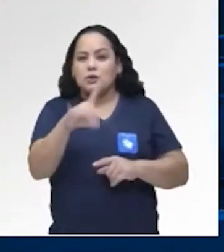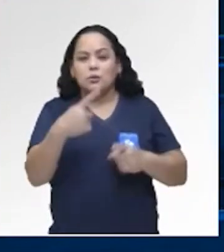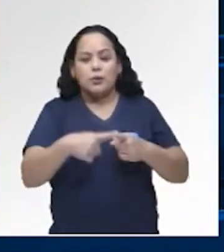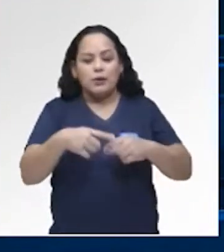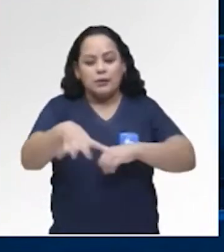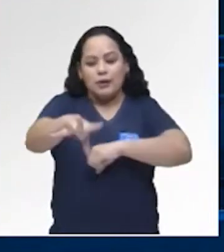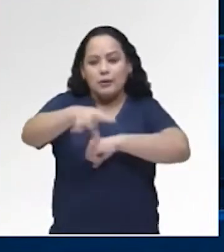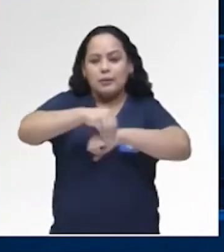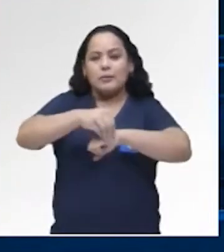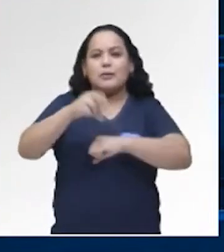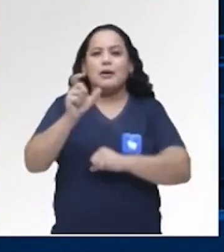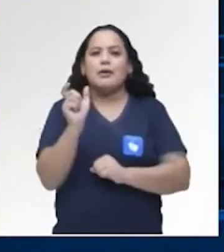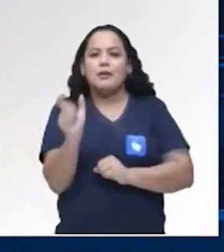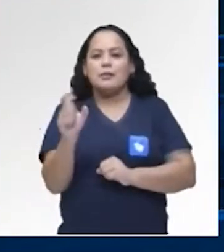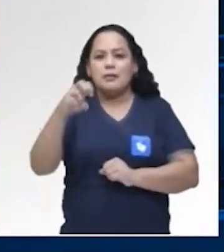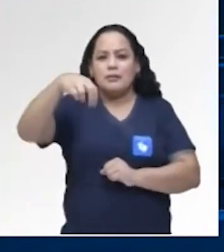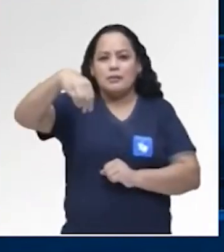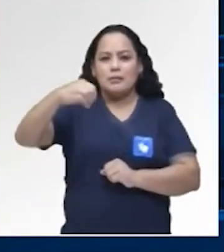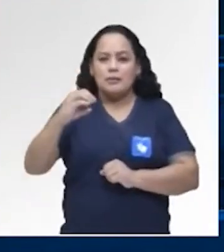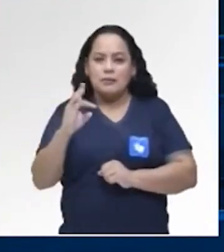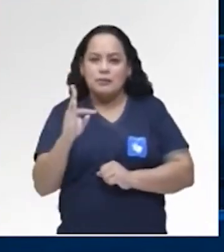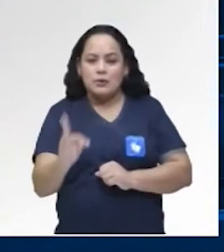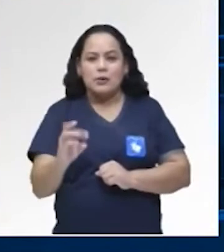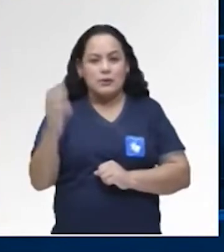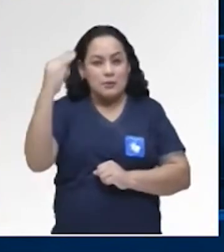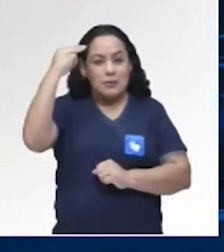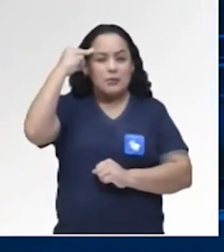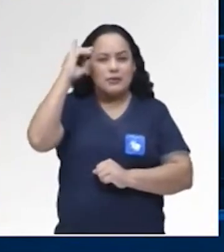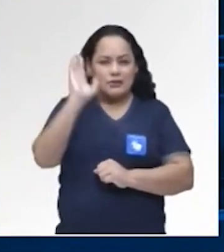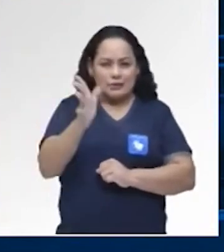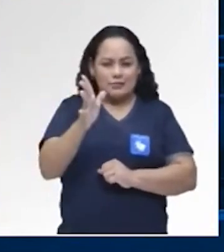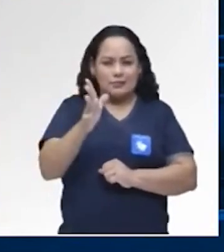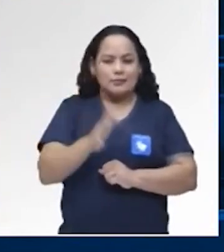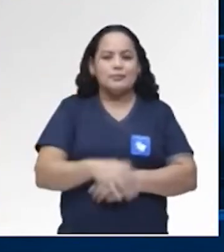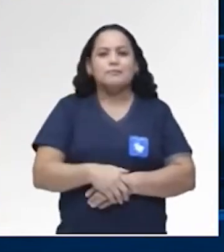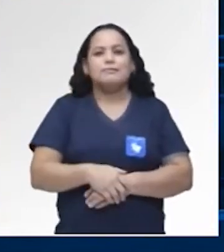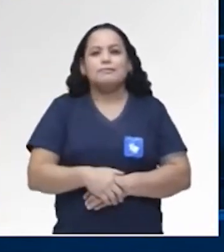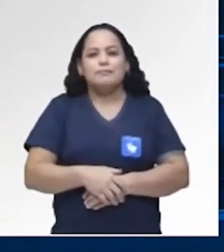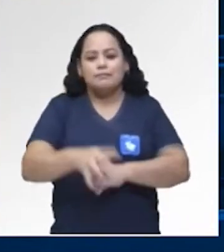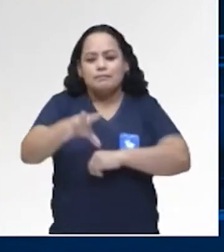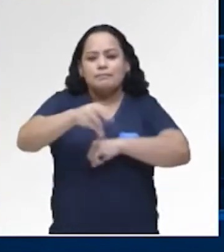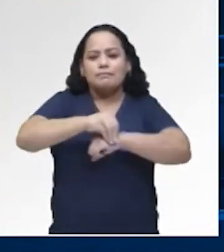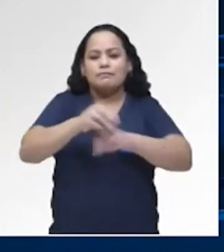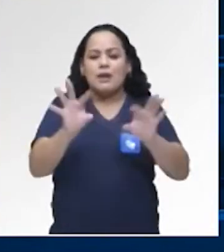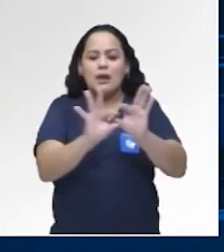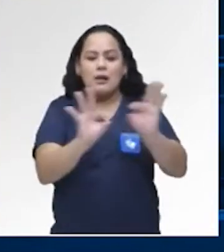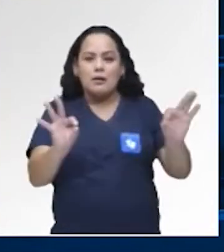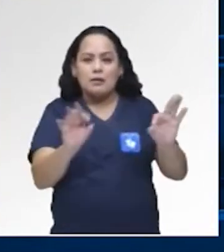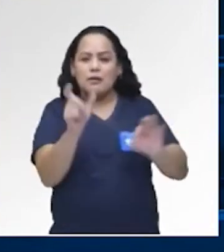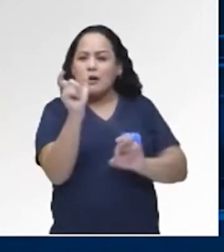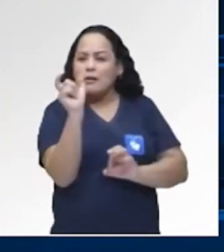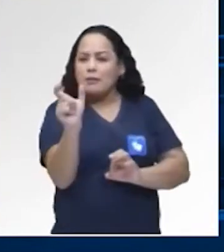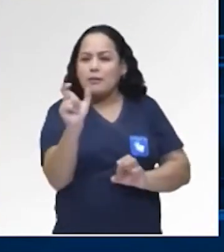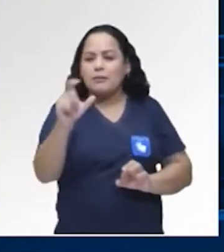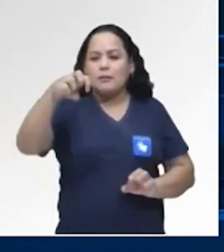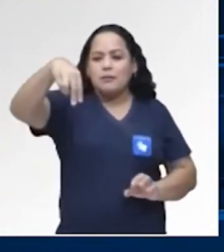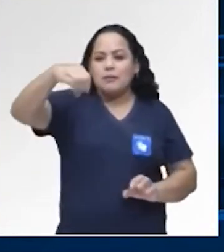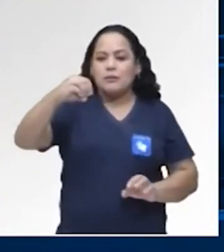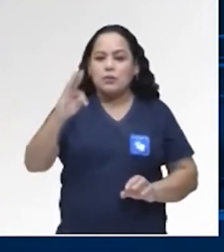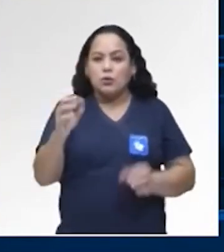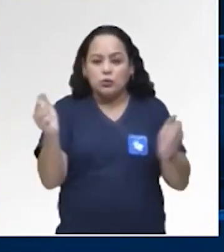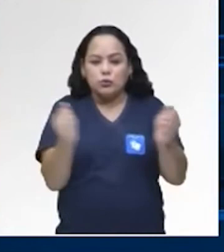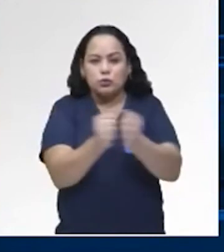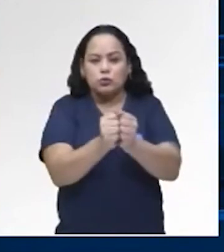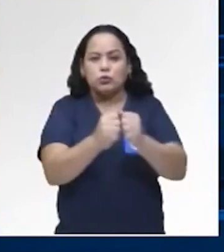então, na presença do not. Memorizaram, então? A presença do not junto ao verbo auxiliar,